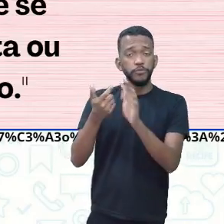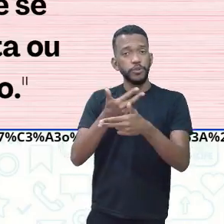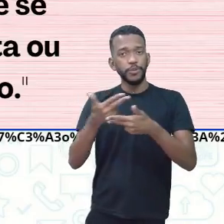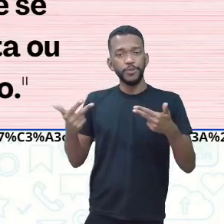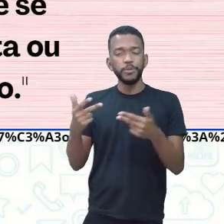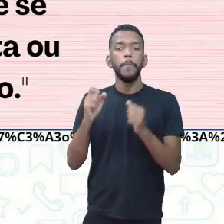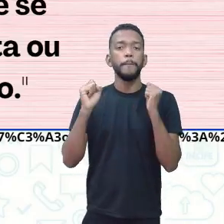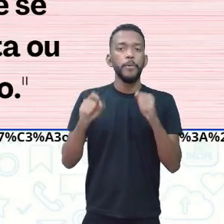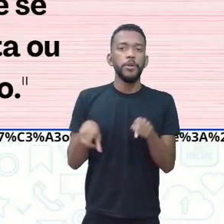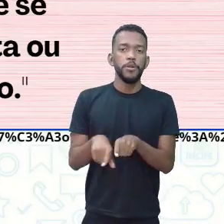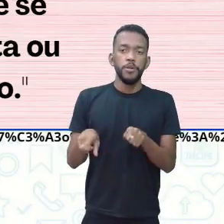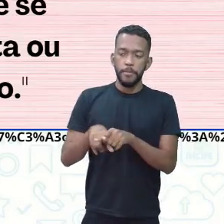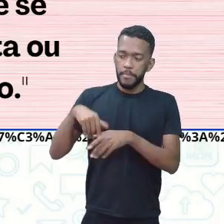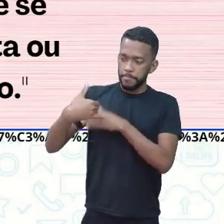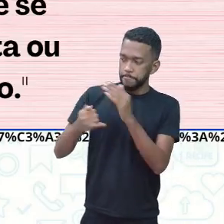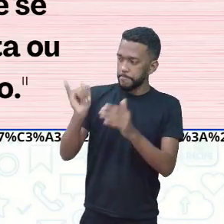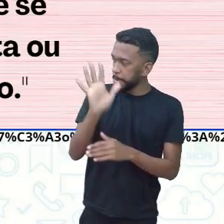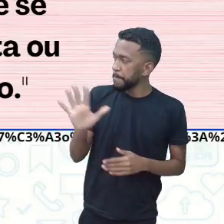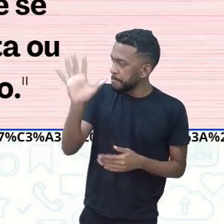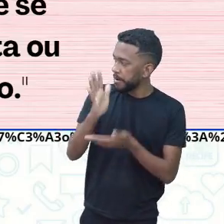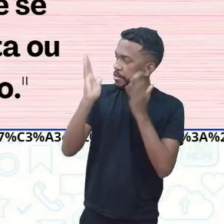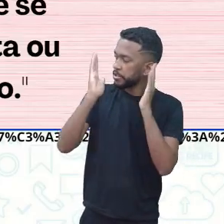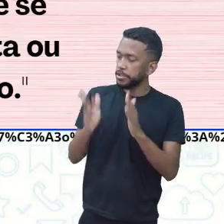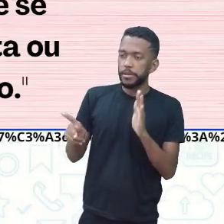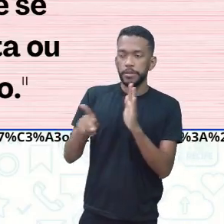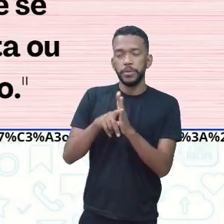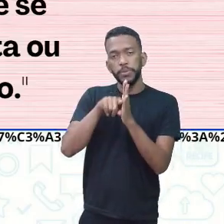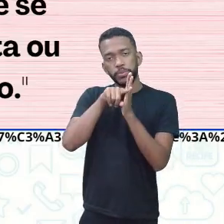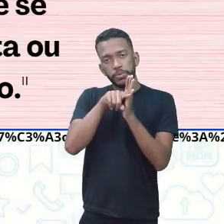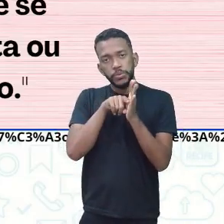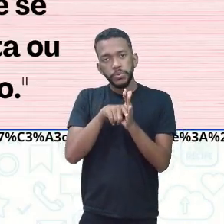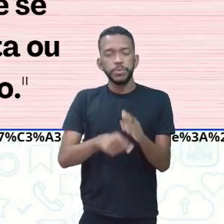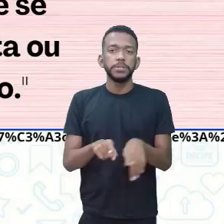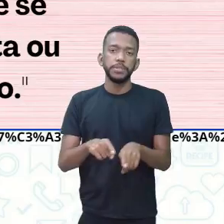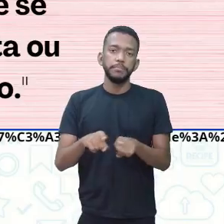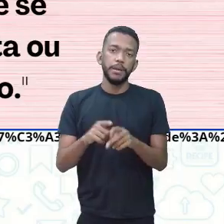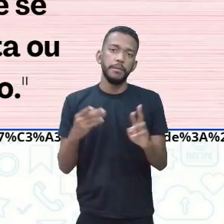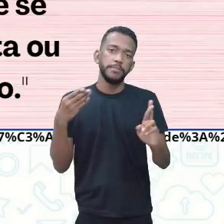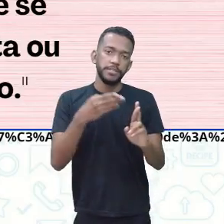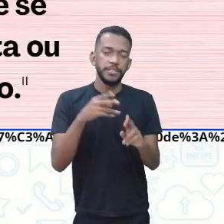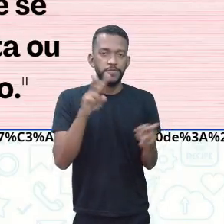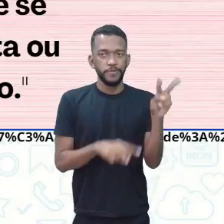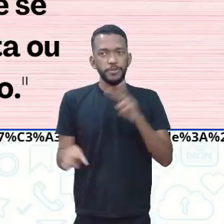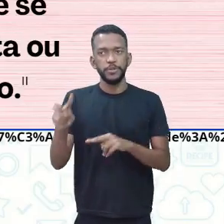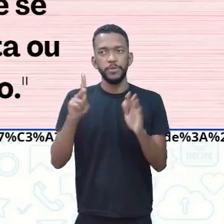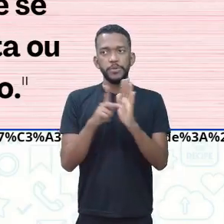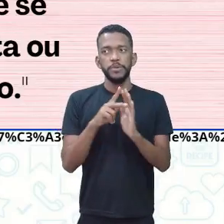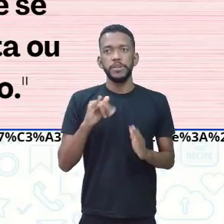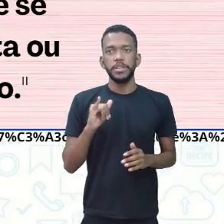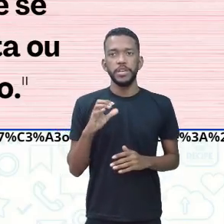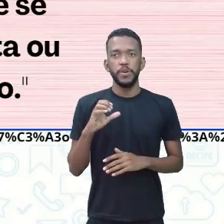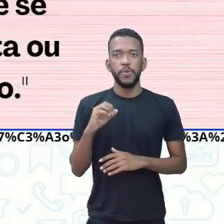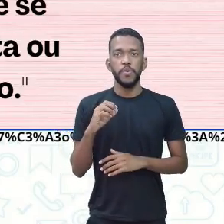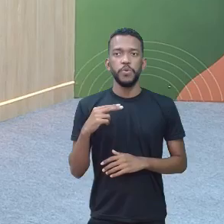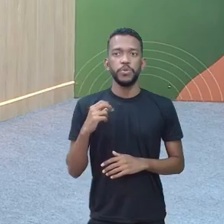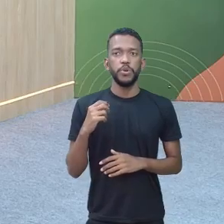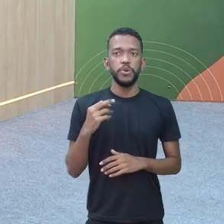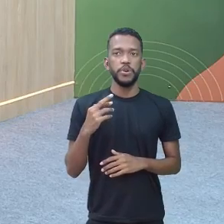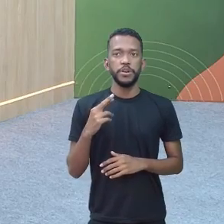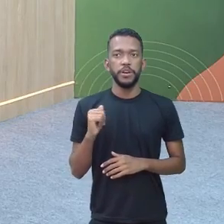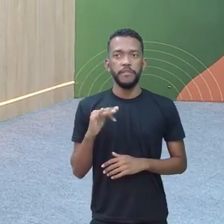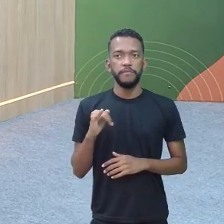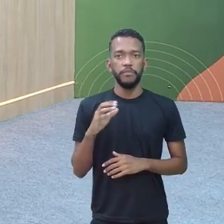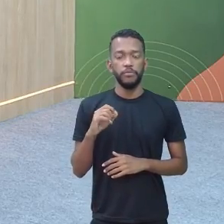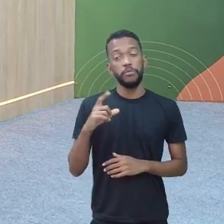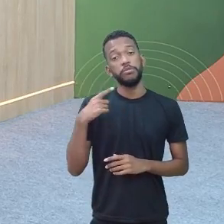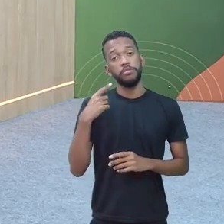Pode se referir ao material imagético usado para consulta ou representação visual de material iconográfico. Então, através de uma